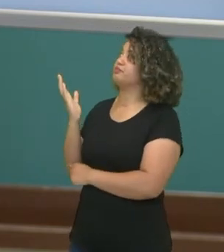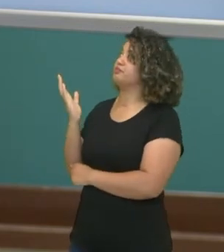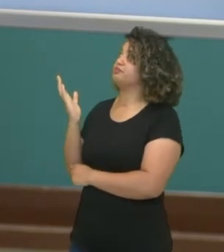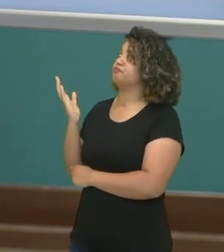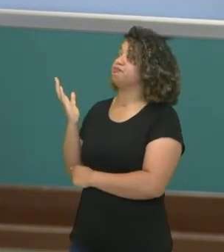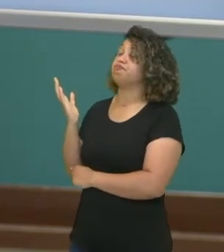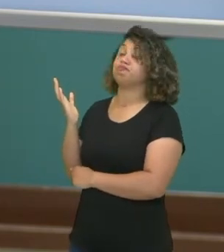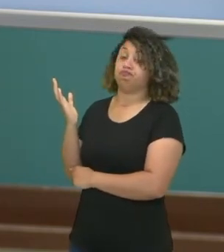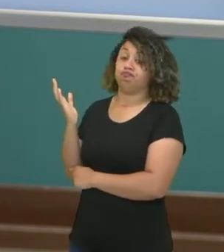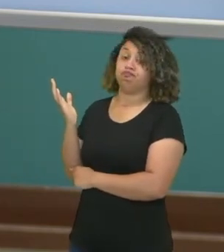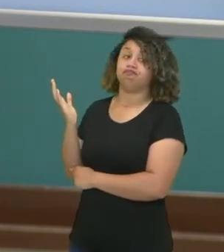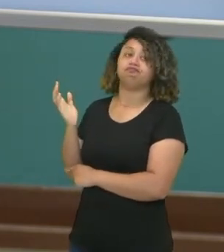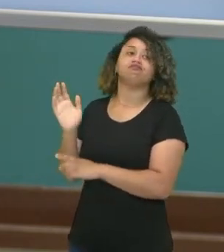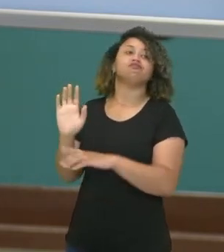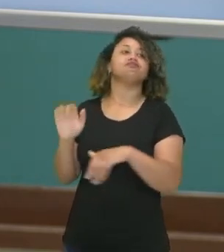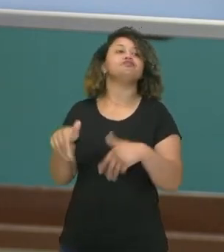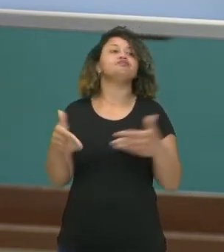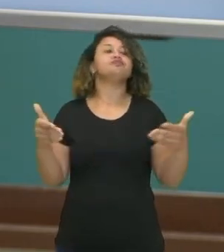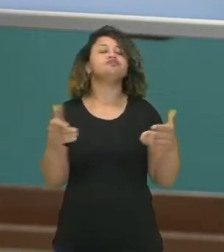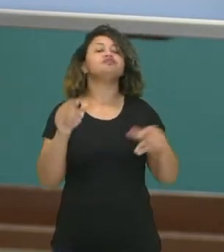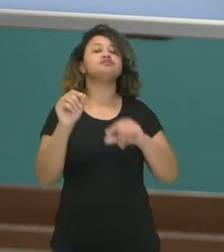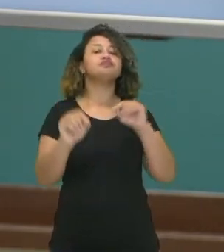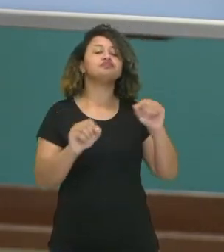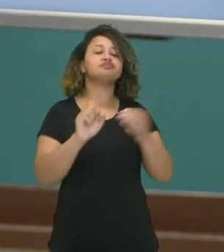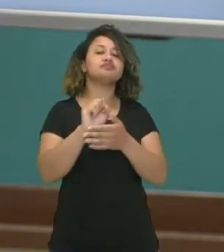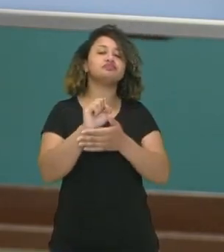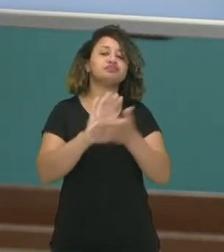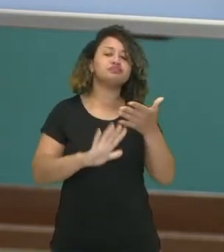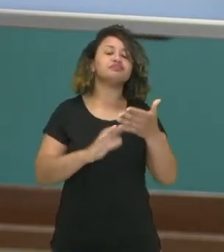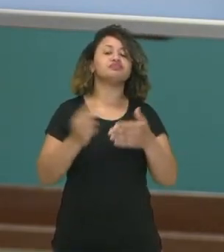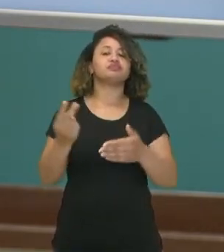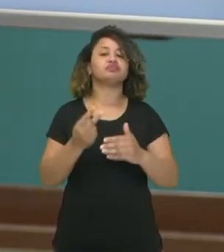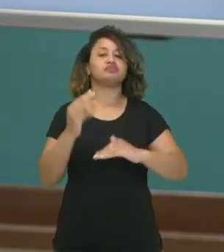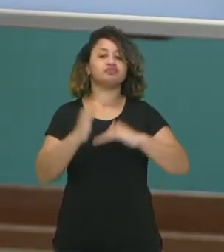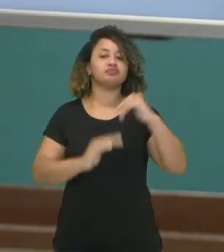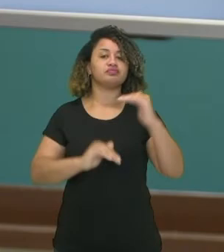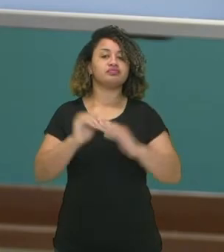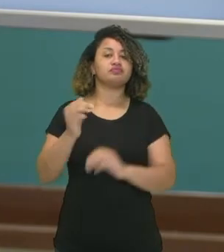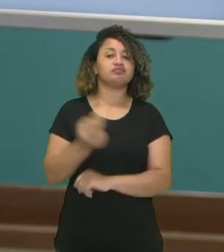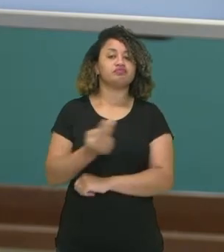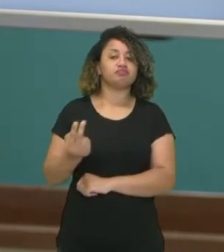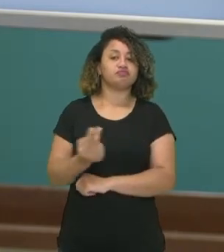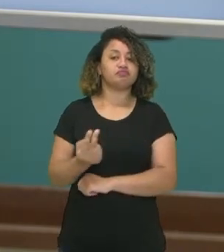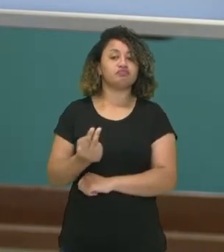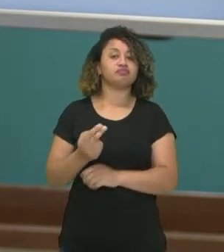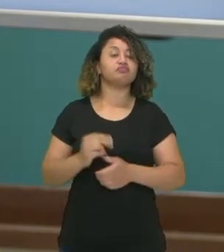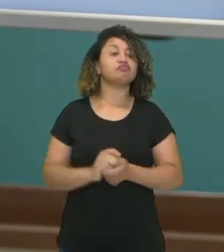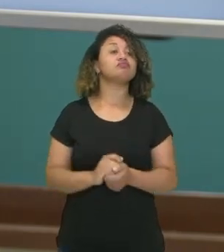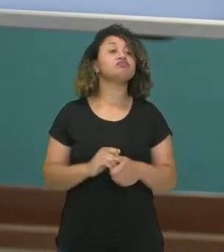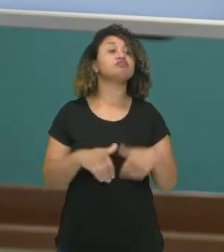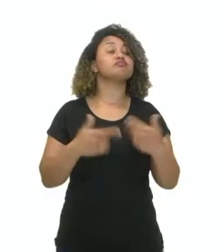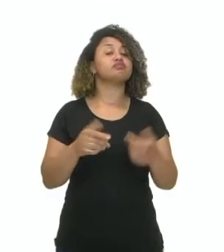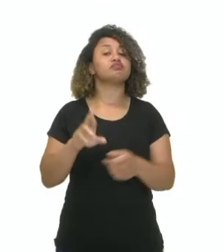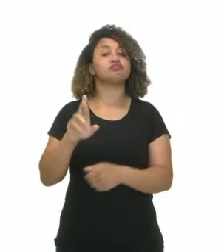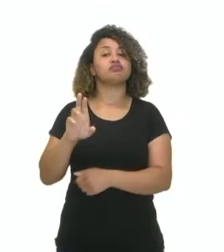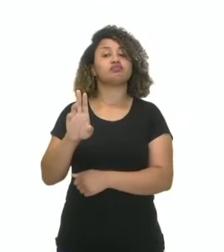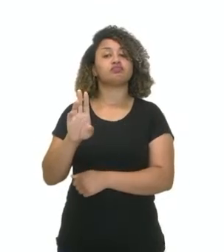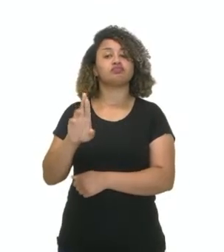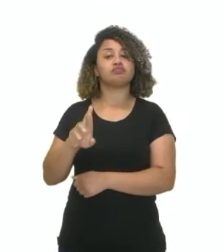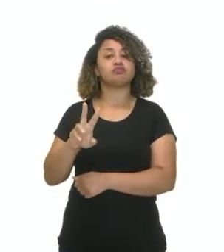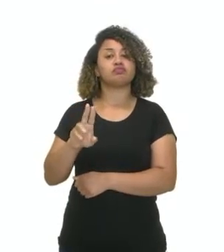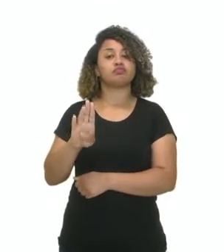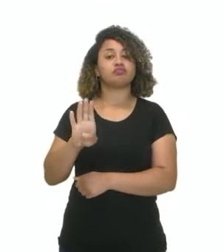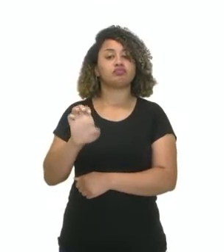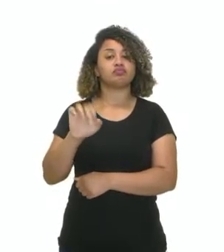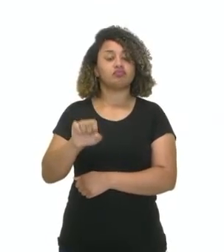certo? Então, vamos agora para o nosso Praticando 2. Rubens precisa trocar